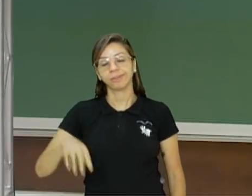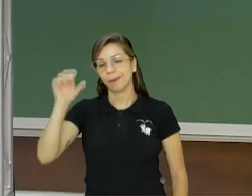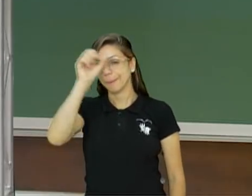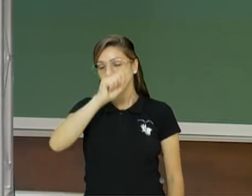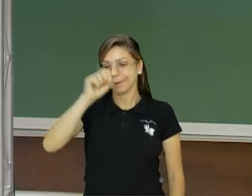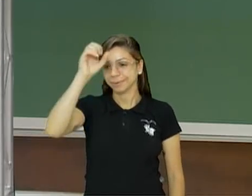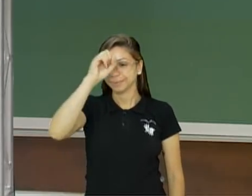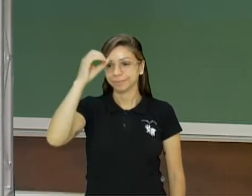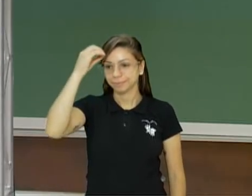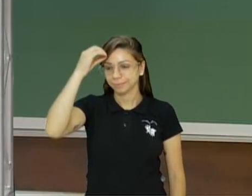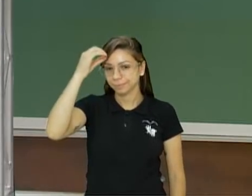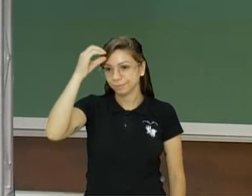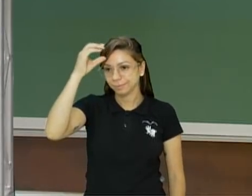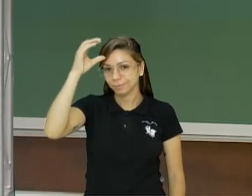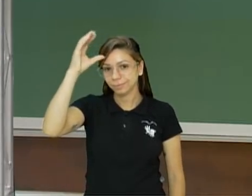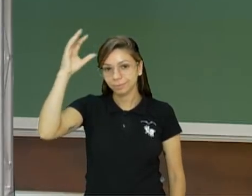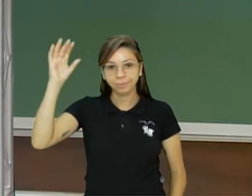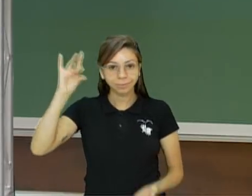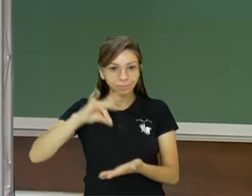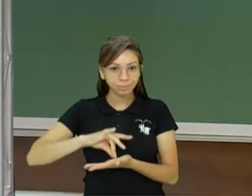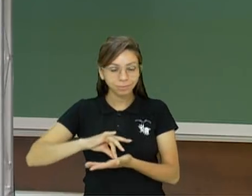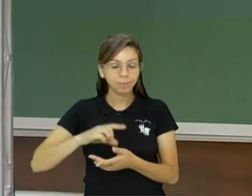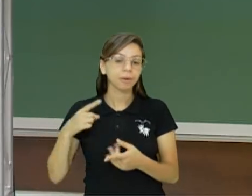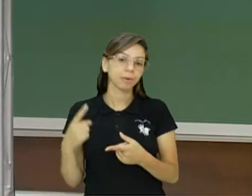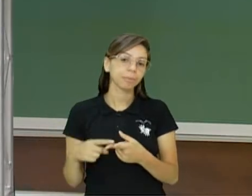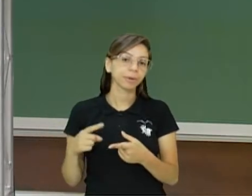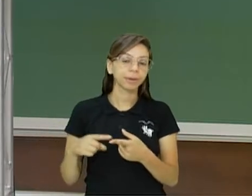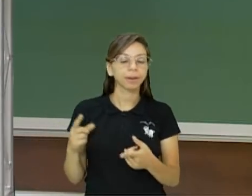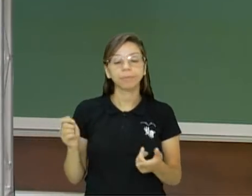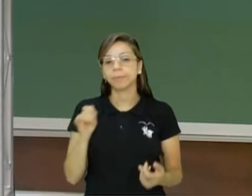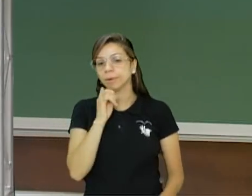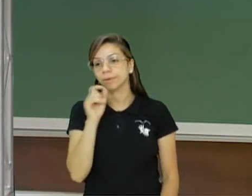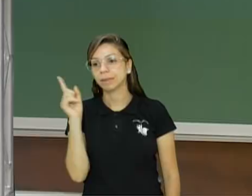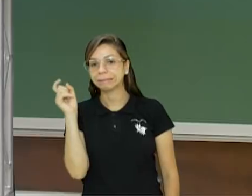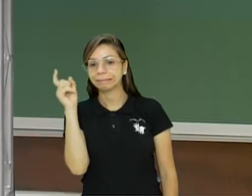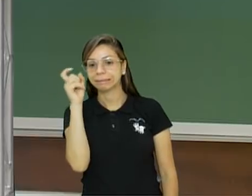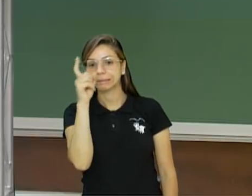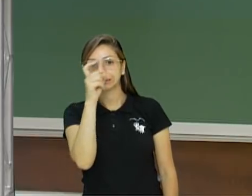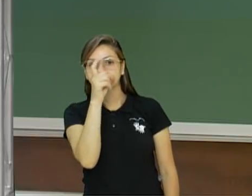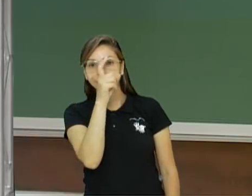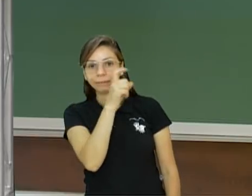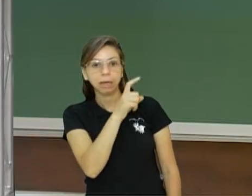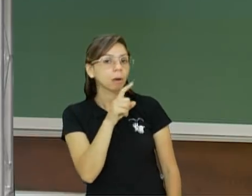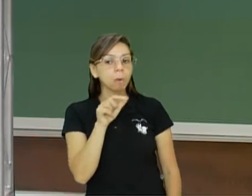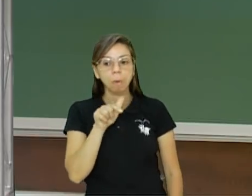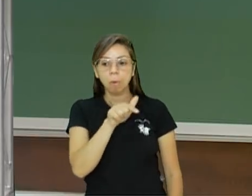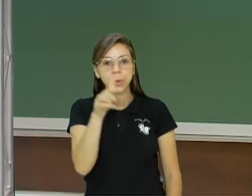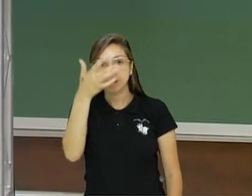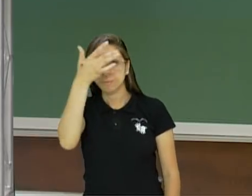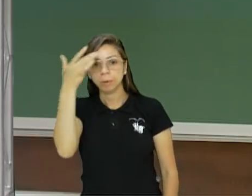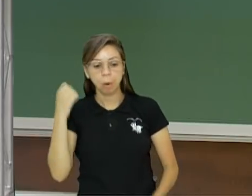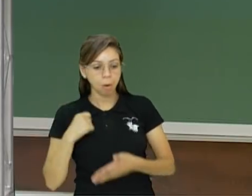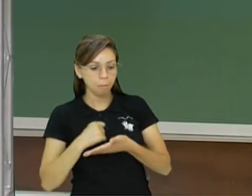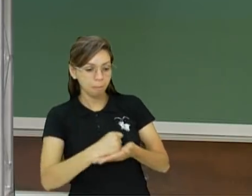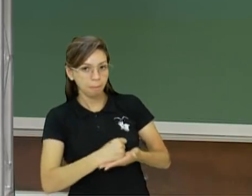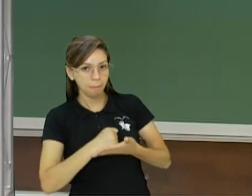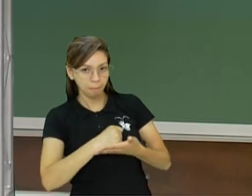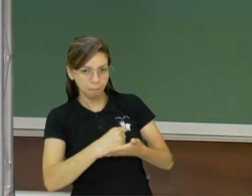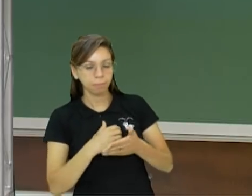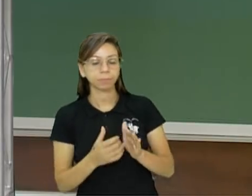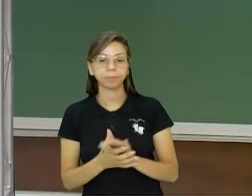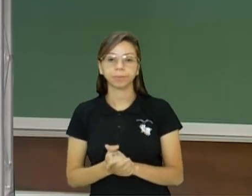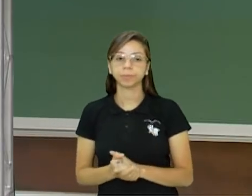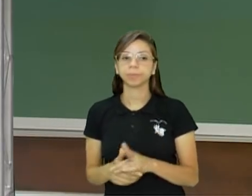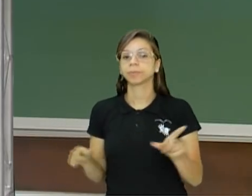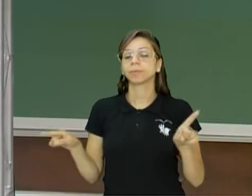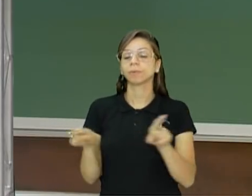aprenderem mesmo, tudo bem? Porque se vocês tiverem dificuldade, alguém também vai estar do seu lado te ajudando. E também